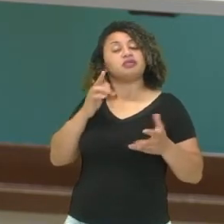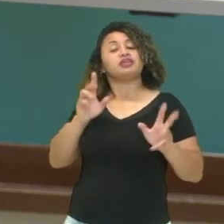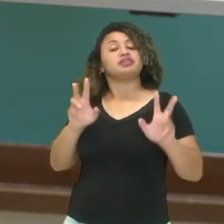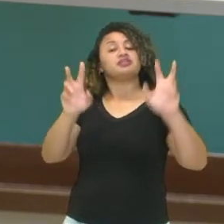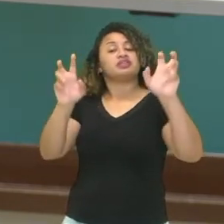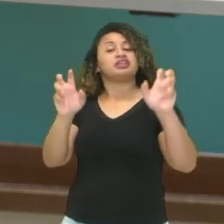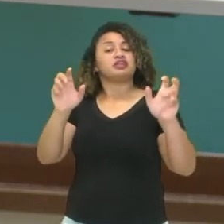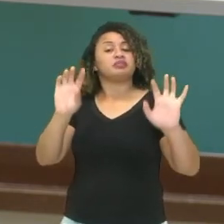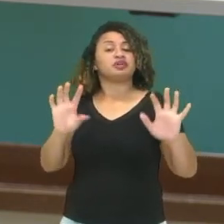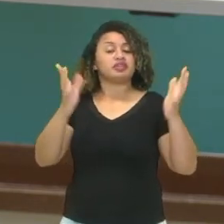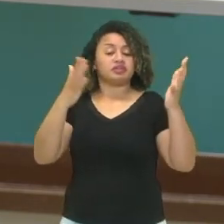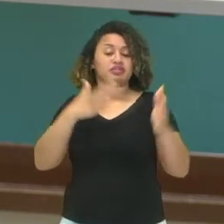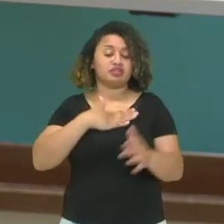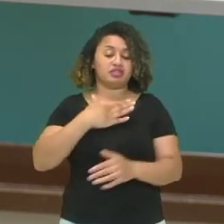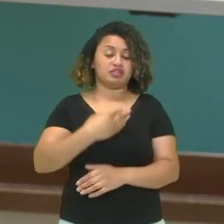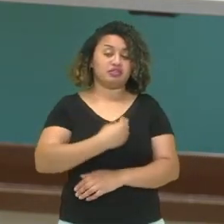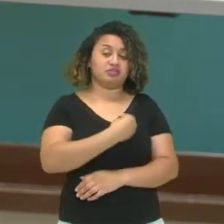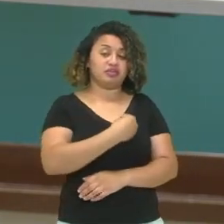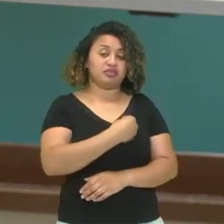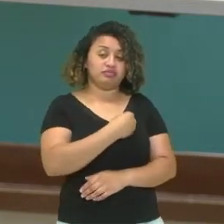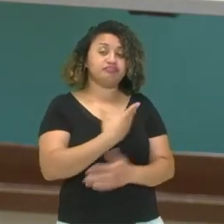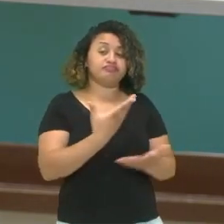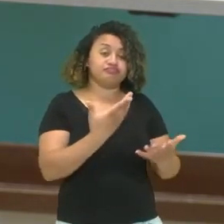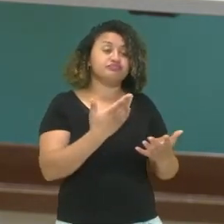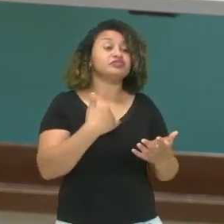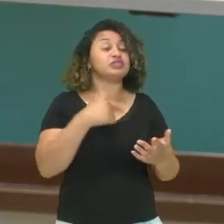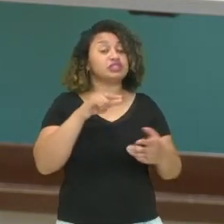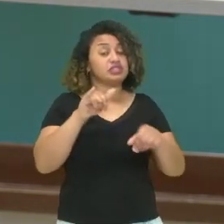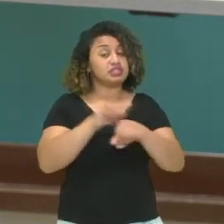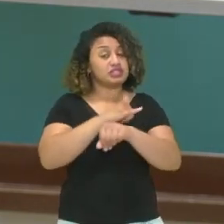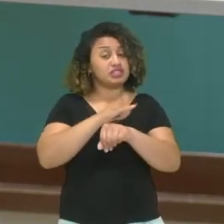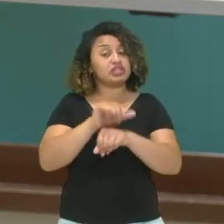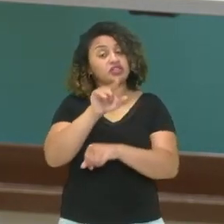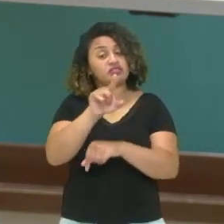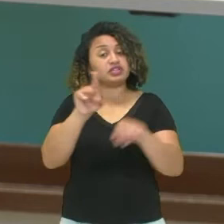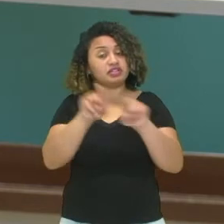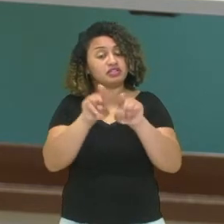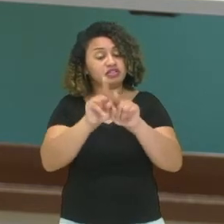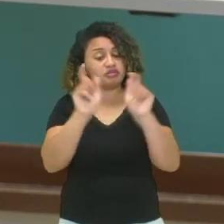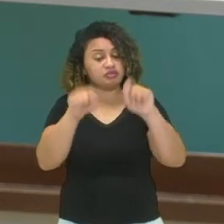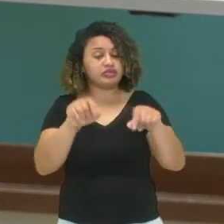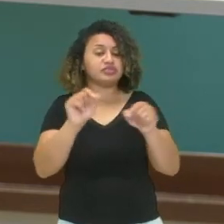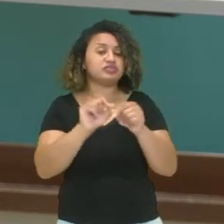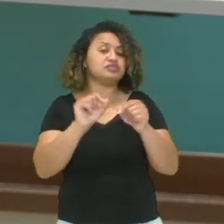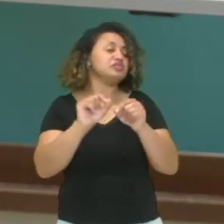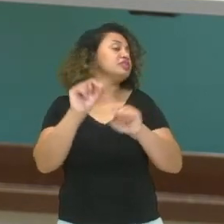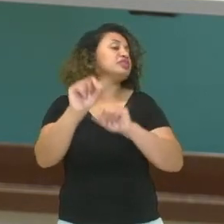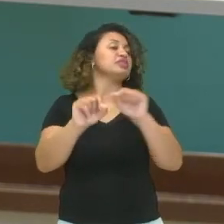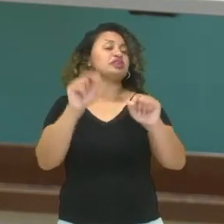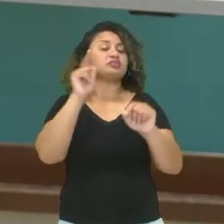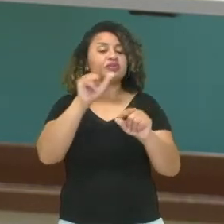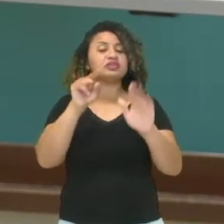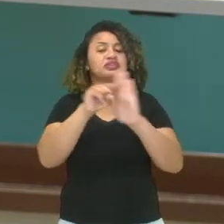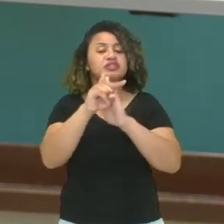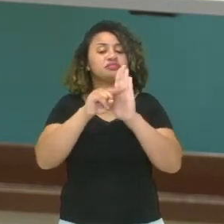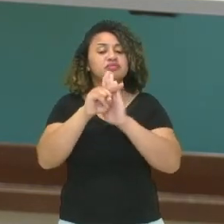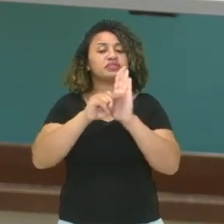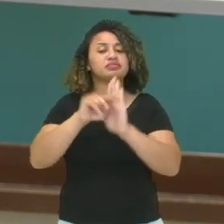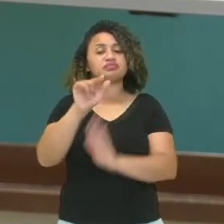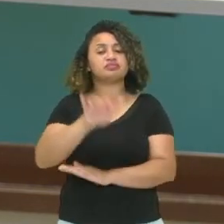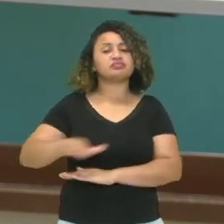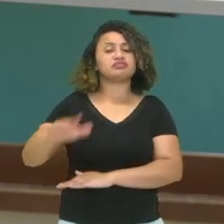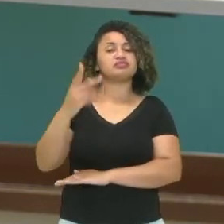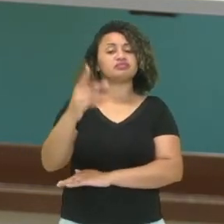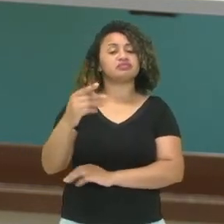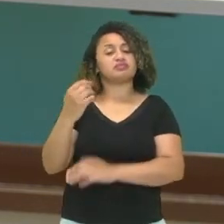que está acontecendo na minha vida. Essa mesma estratégia você pode fazer exatamente por uma pesquisa de mercado do seu empreendimento.